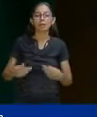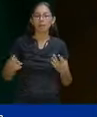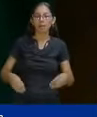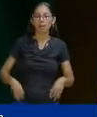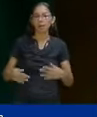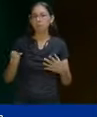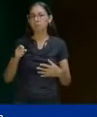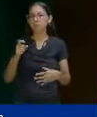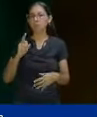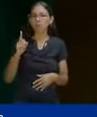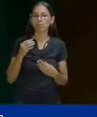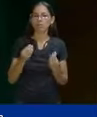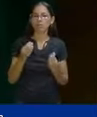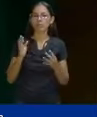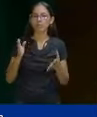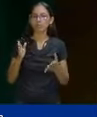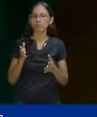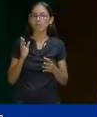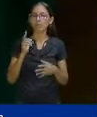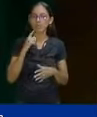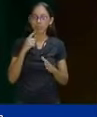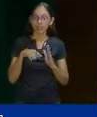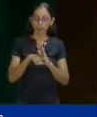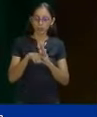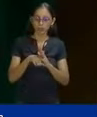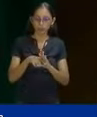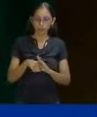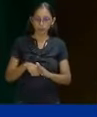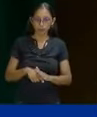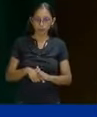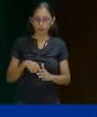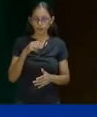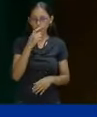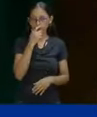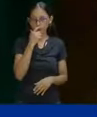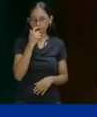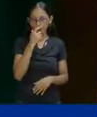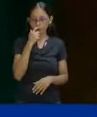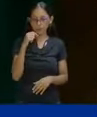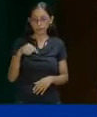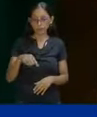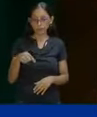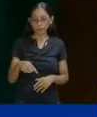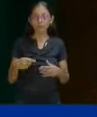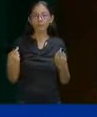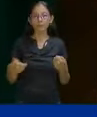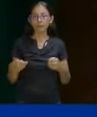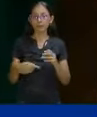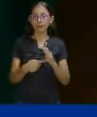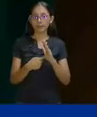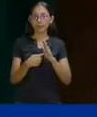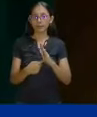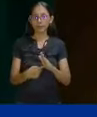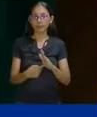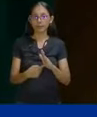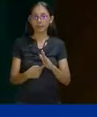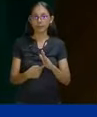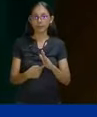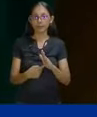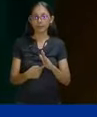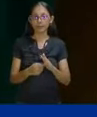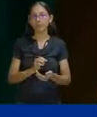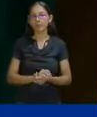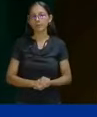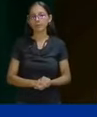do ônus constitucional a que foi incumbido de demonstrar que o gasto é